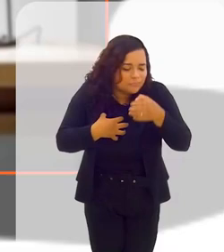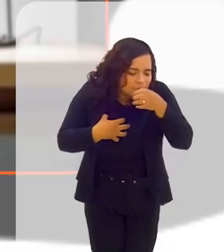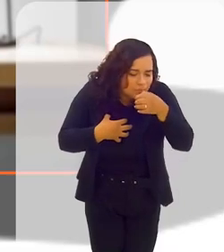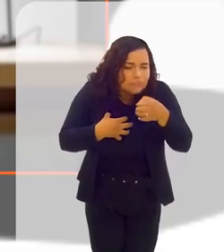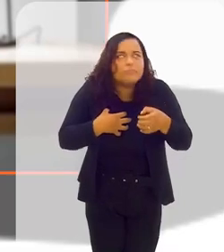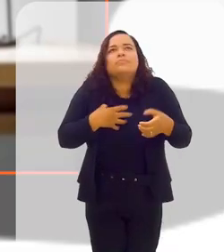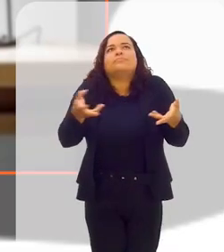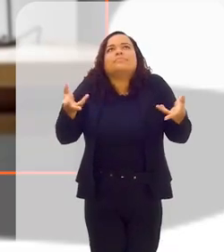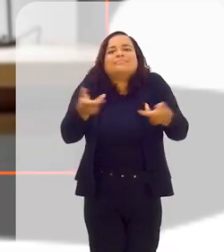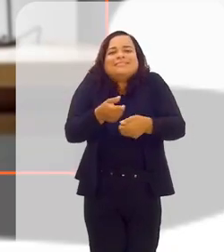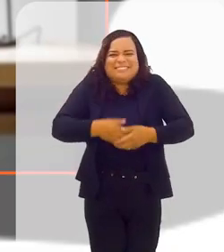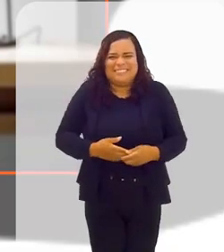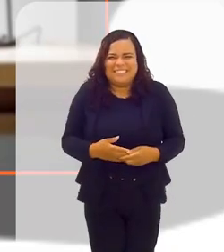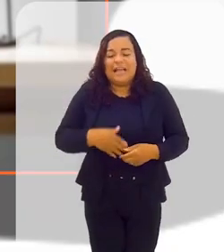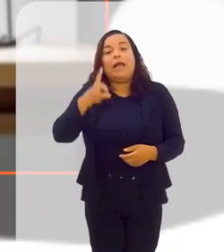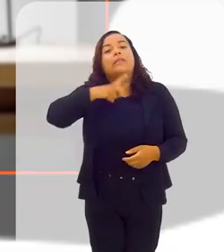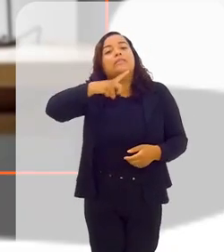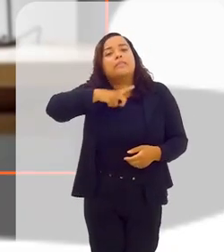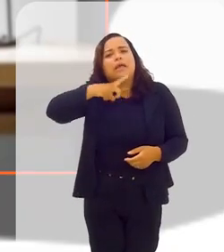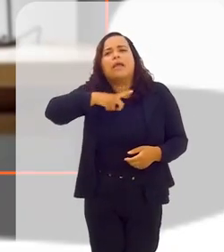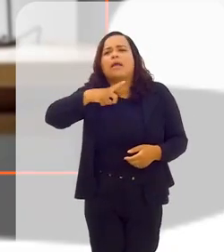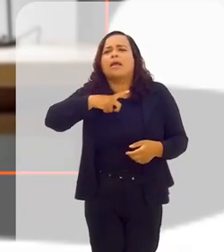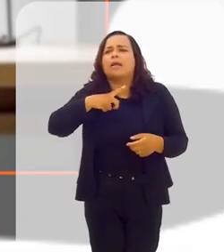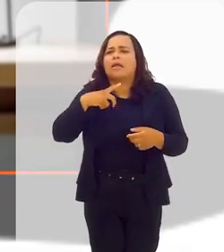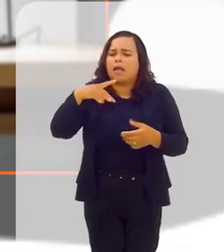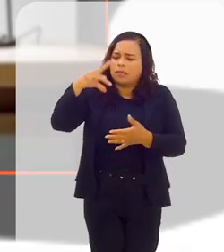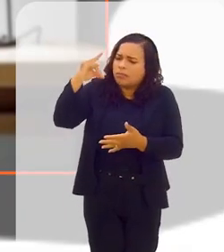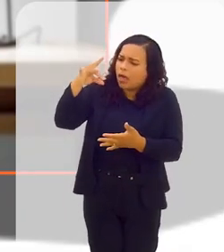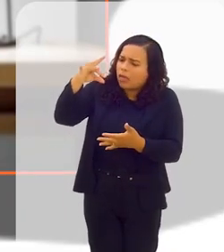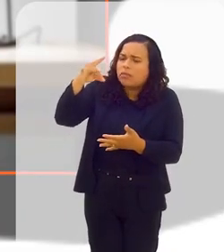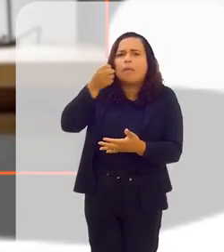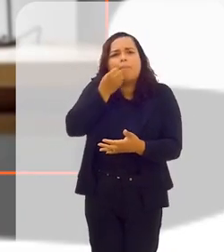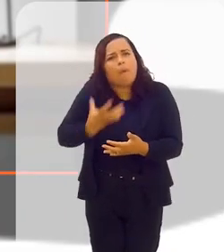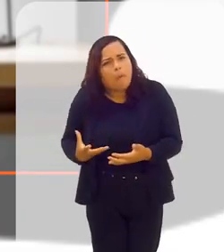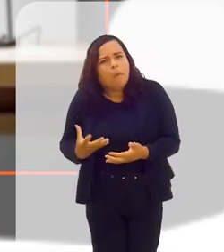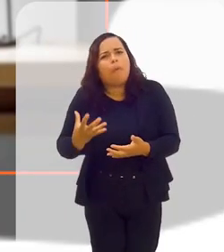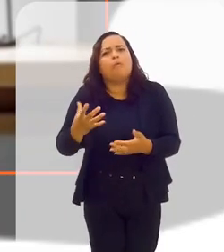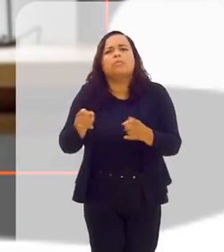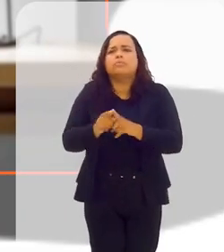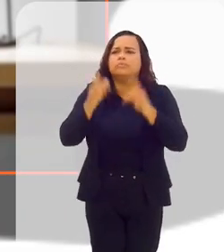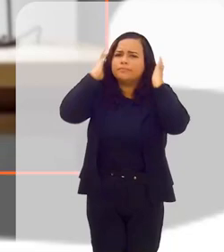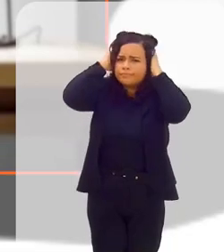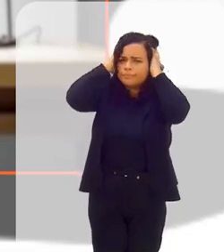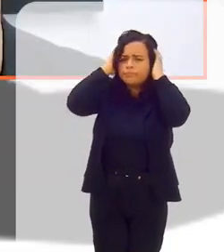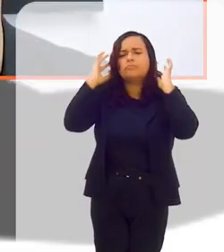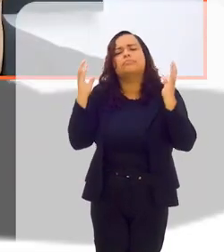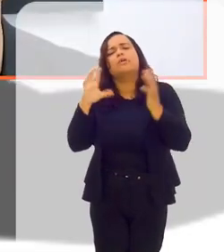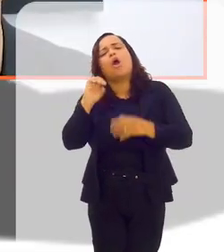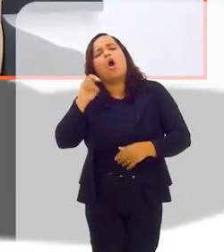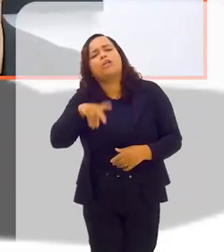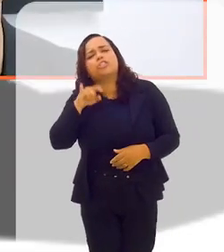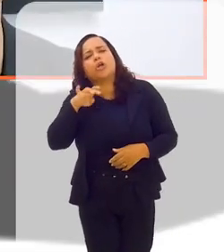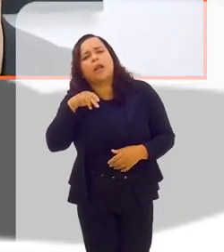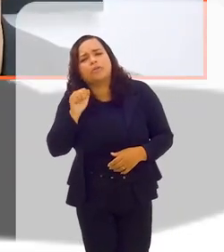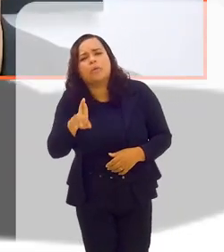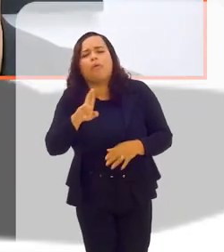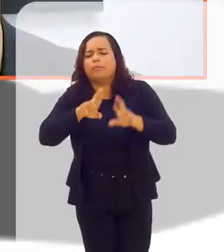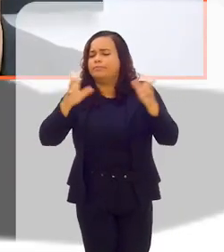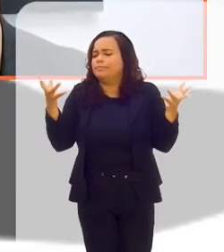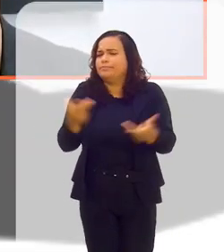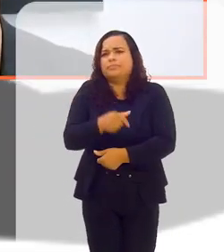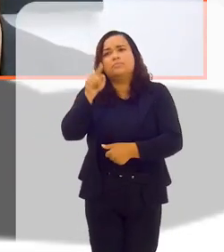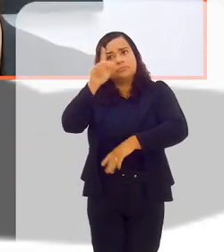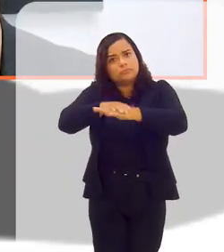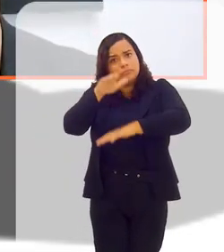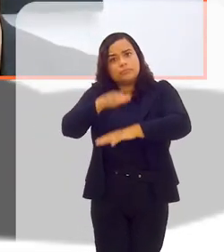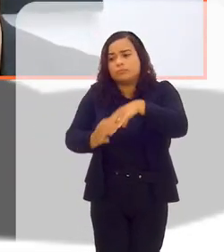aqui. Ele tem uma consistência maravilhosa, o shampoo, o condicionador, ou seja, você caprichou e você